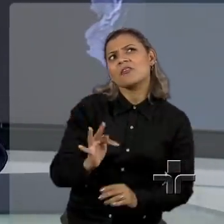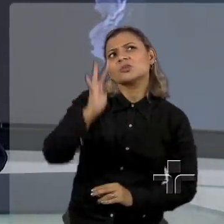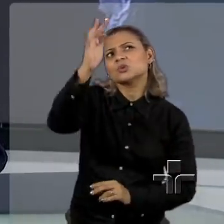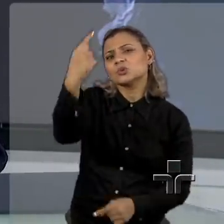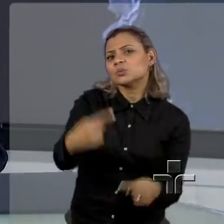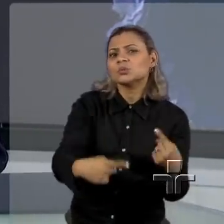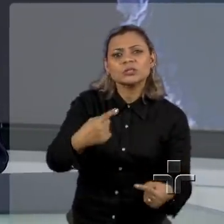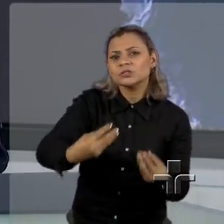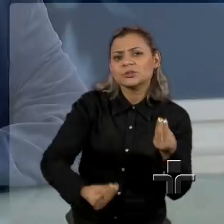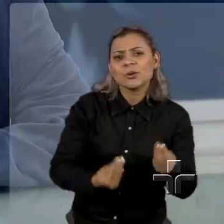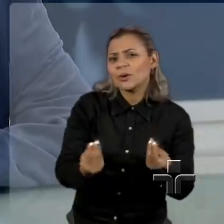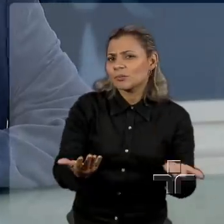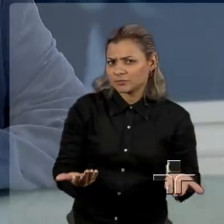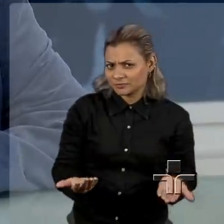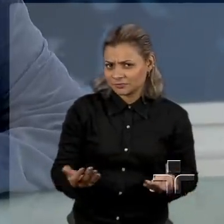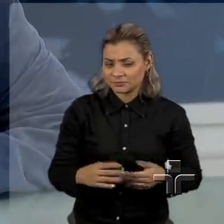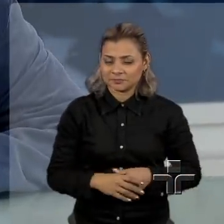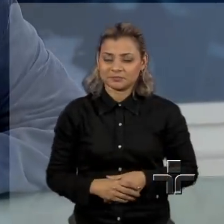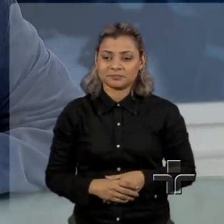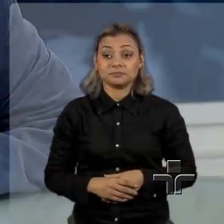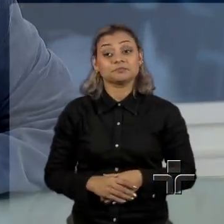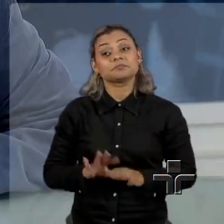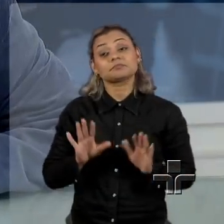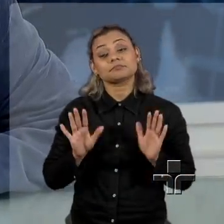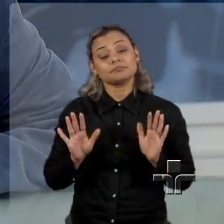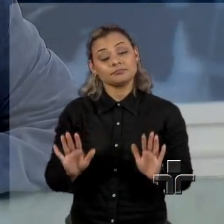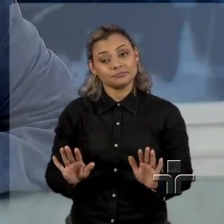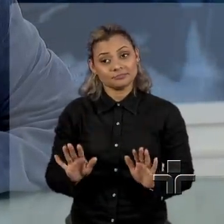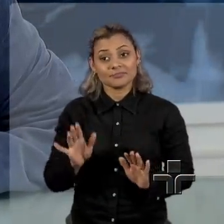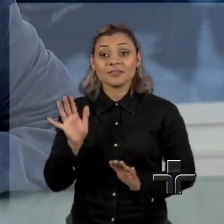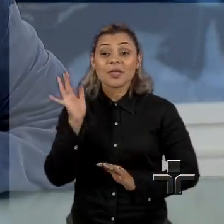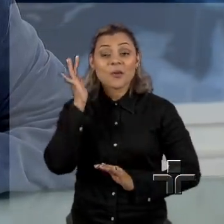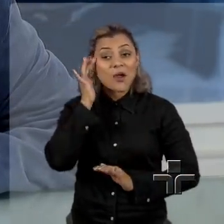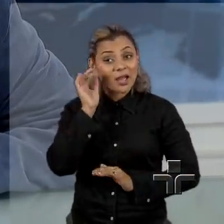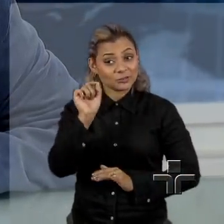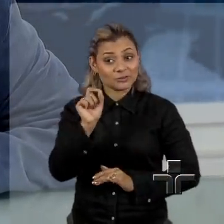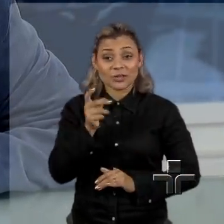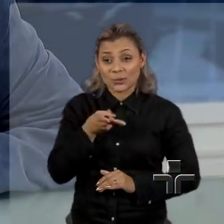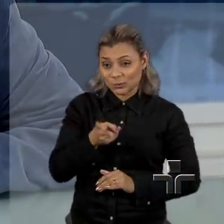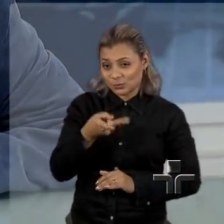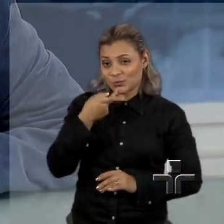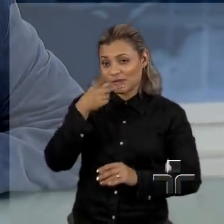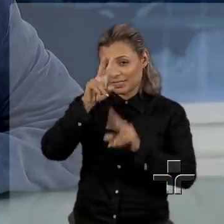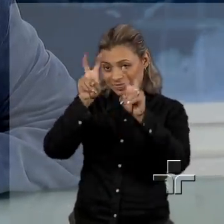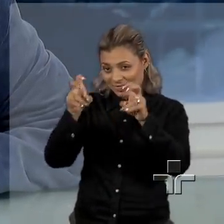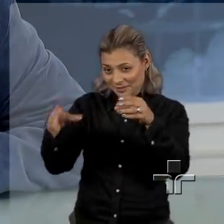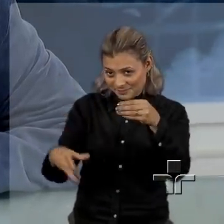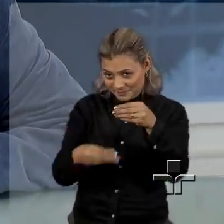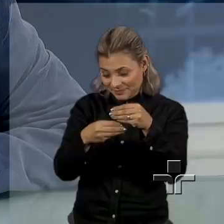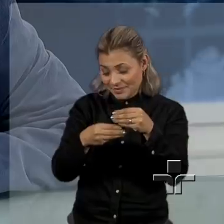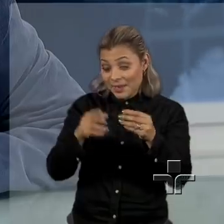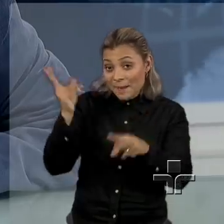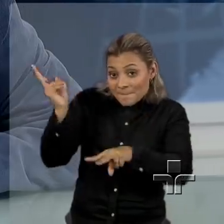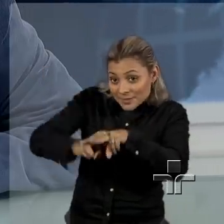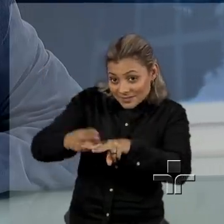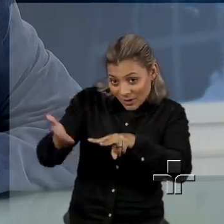nosso país? Olha, Joyce, eu diria, continuando o que eu falava antes, me parece que a prisão do